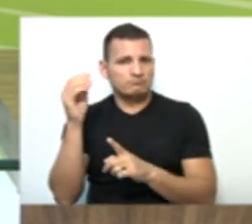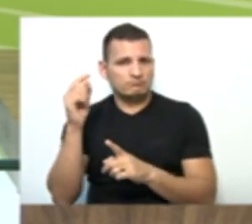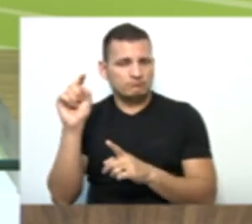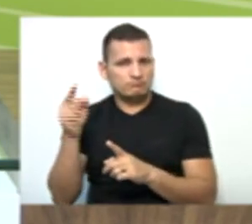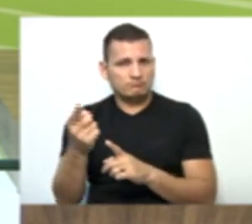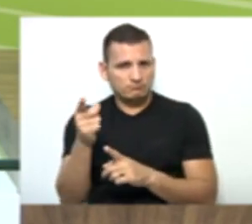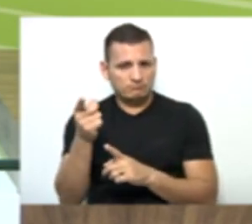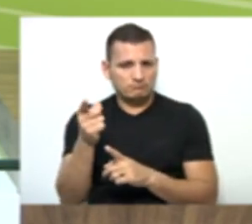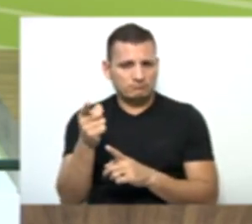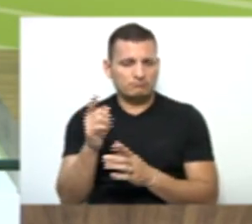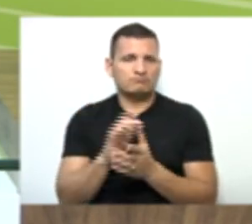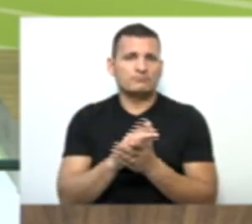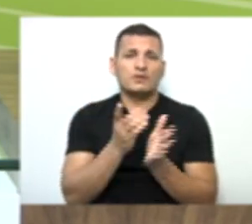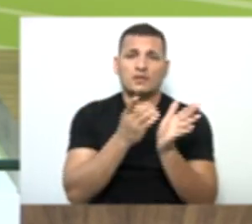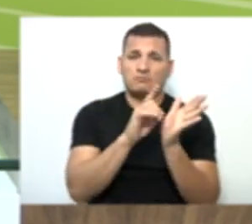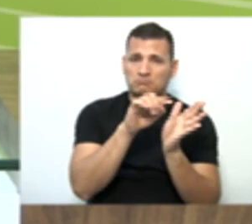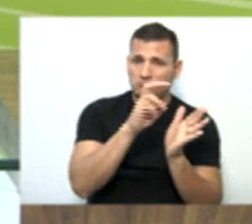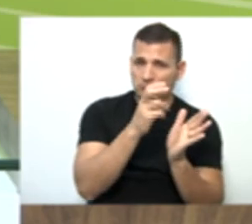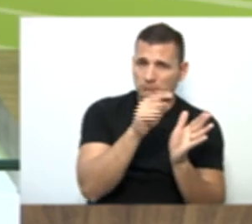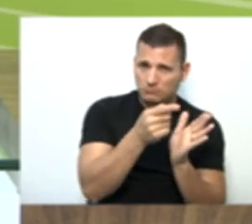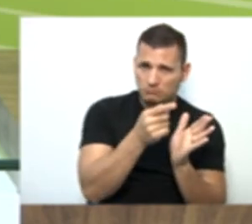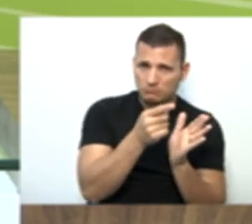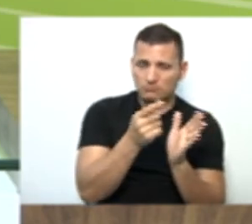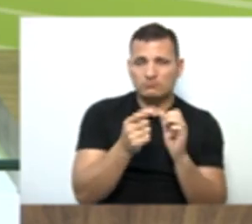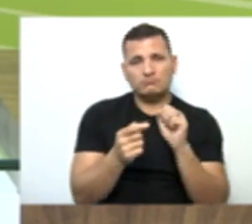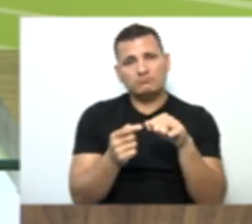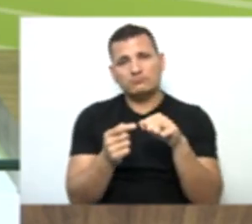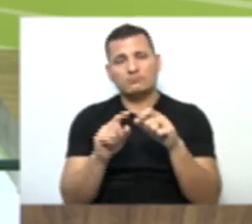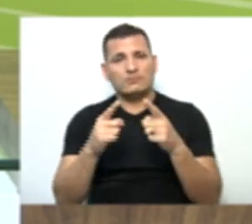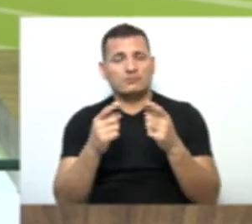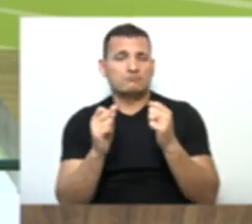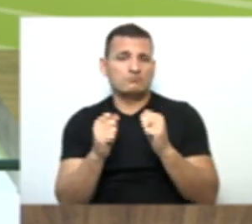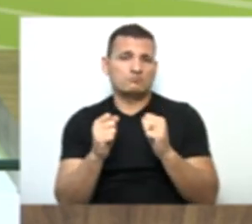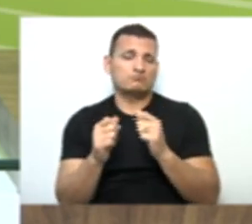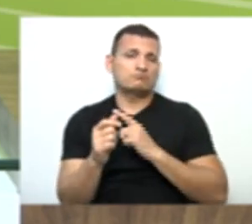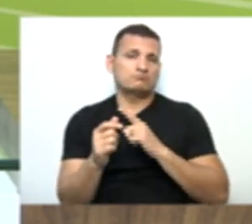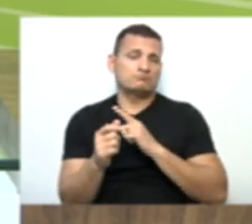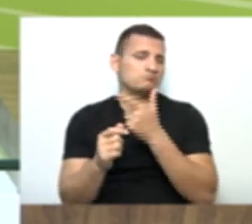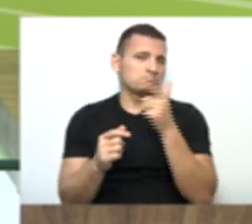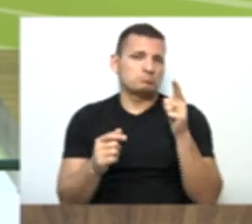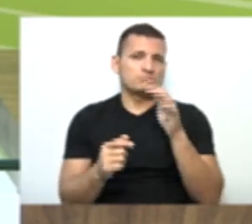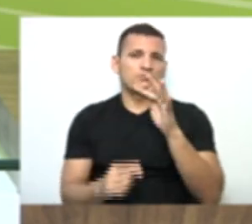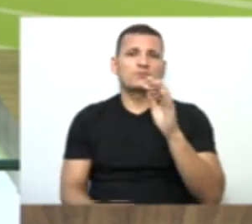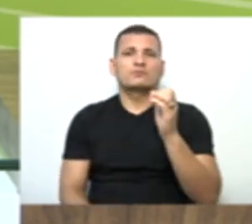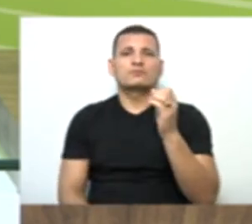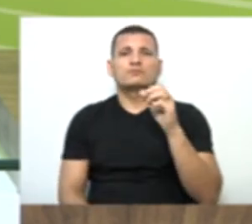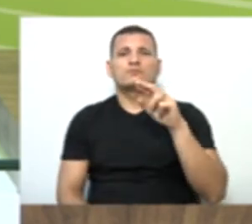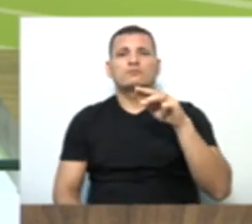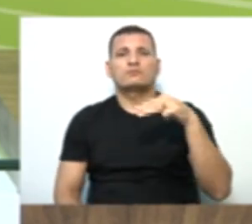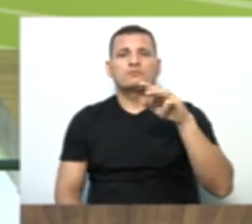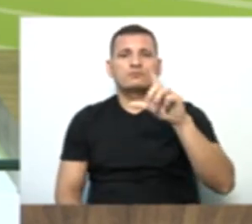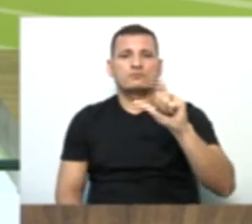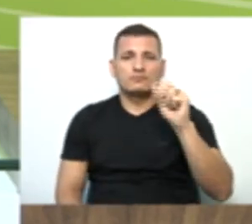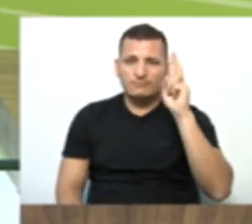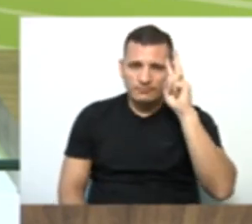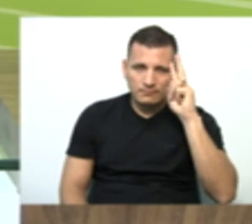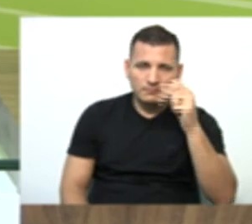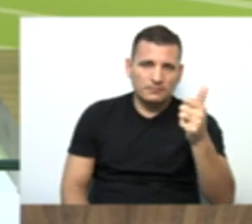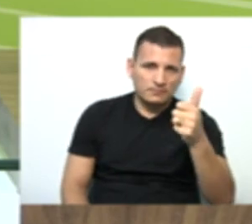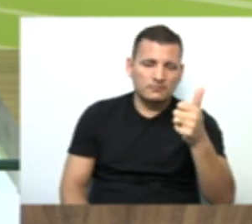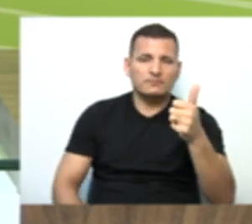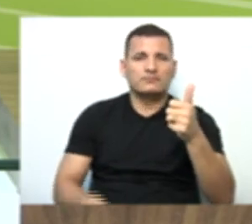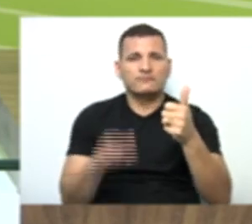5.000? Sim, mas pode haver outras fórmulas. Como assim outras fórmulas? Lembra? Primeira fórmula,